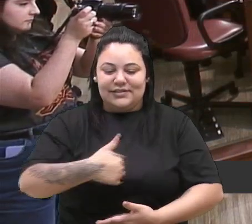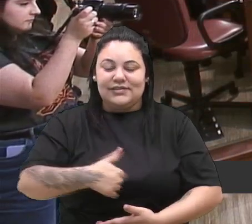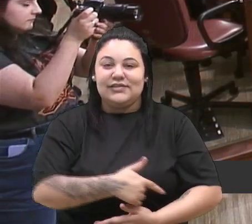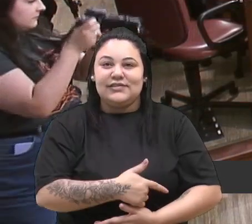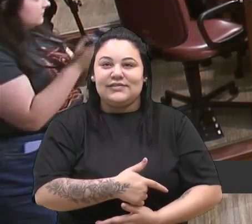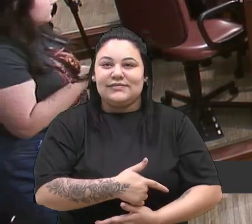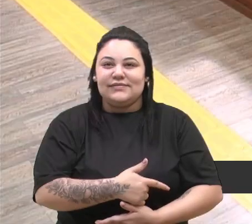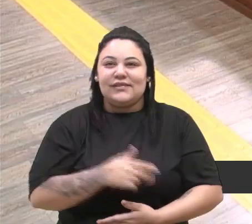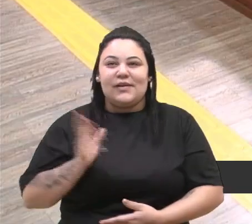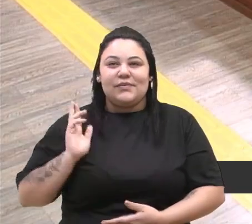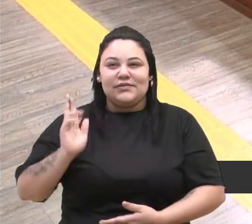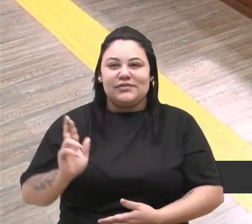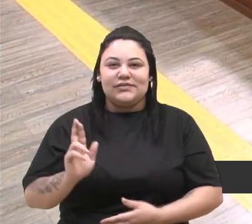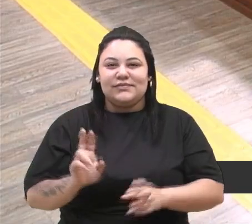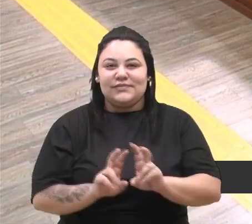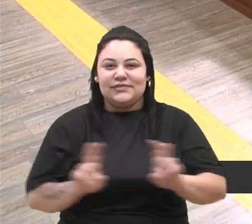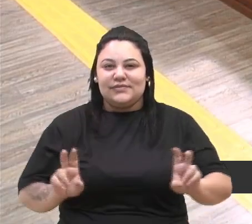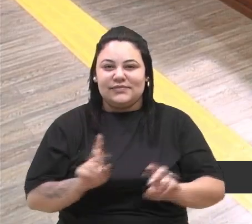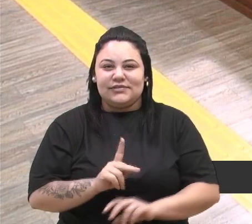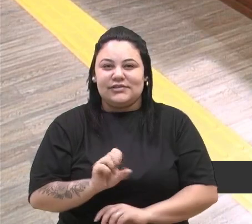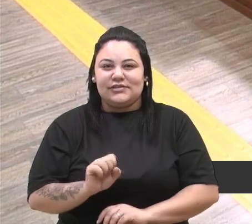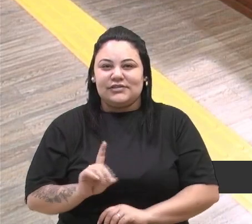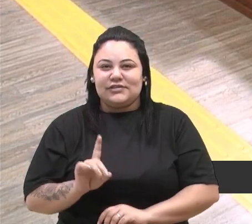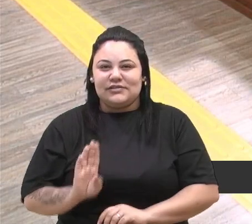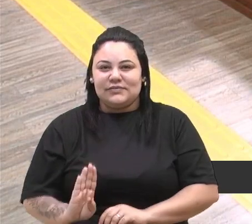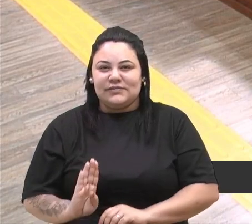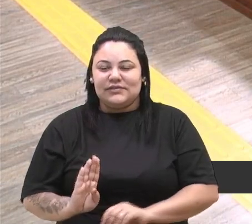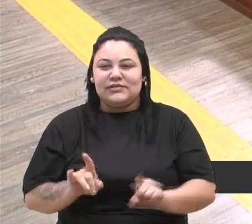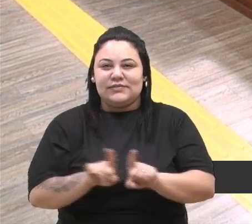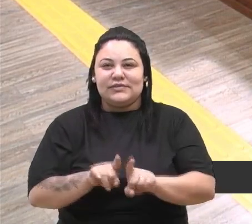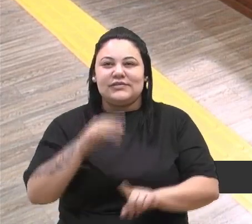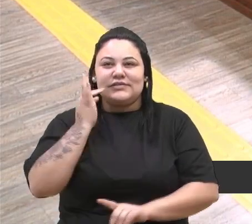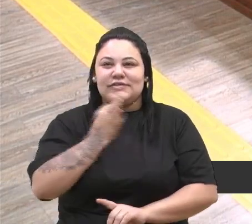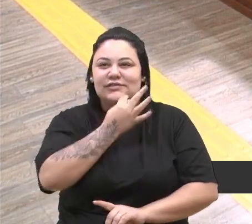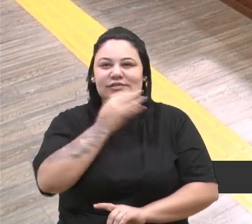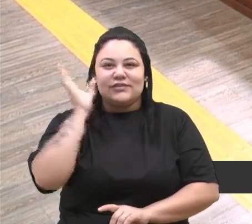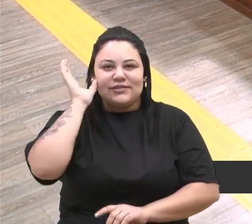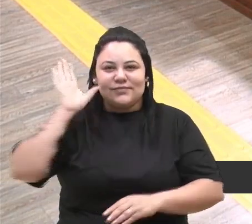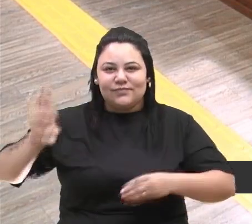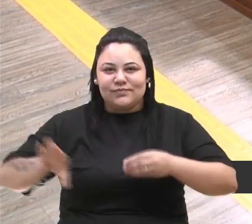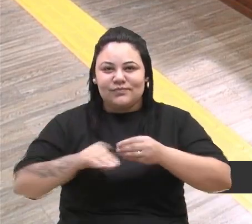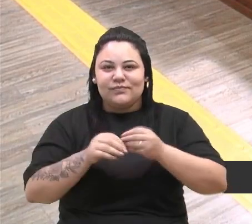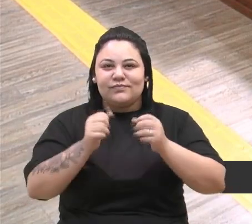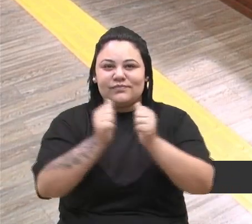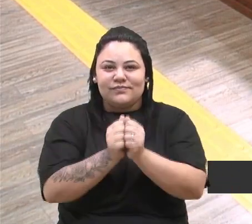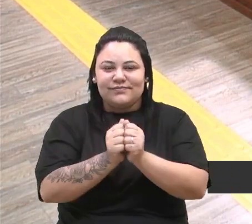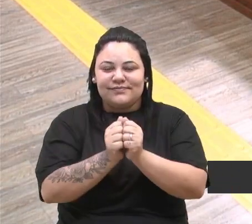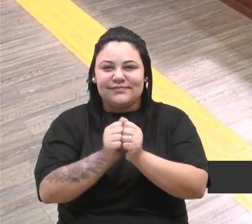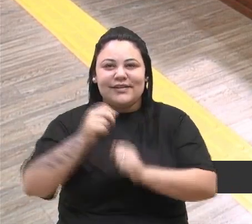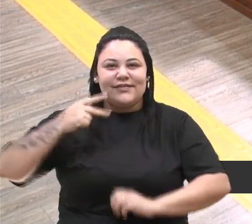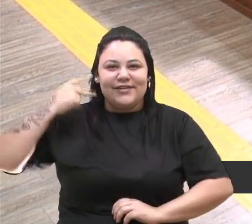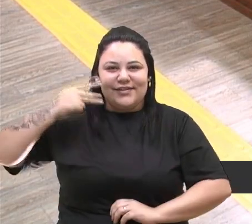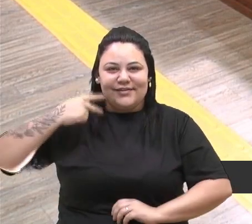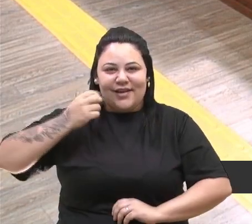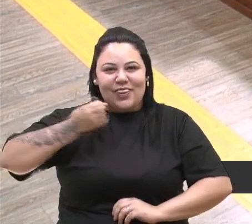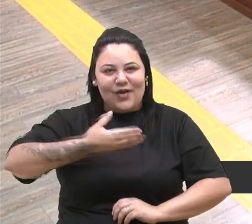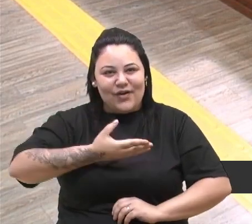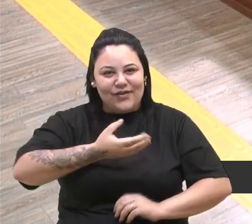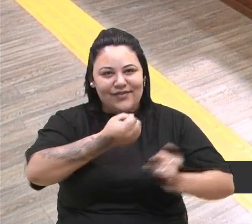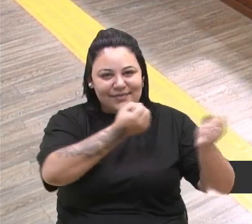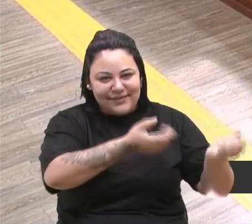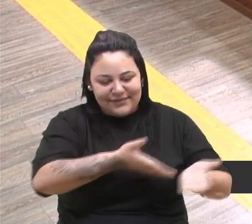do PSDB, vereadora Tatiane Frisso, eu e o vereador Cadori. Vereadora Isabela, seja muito bem-vinda a essa